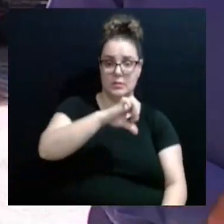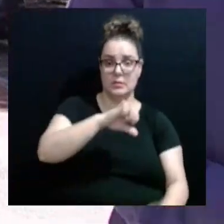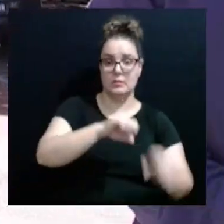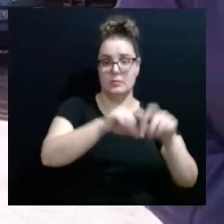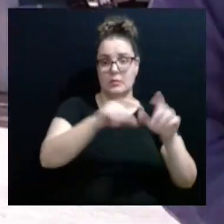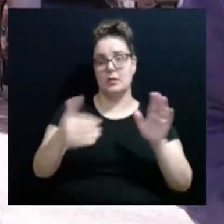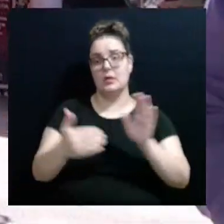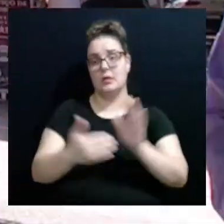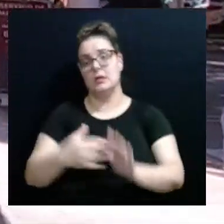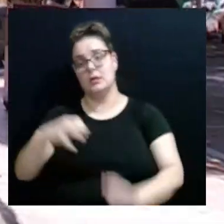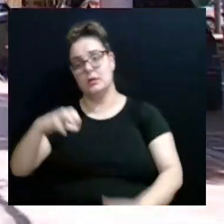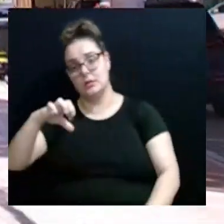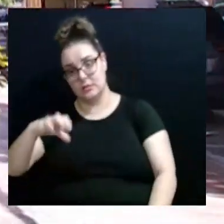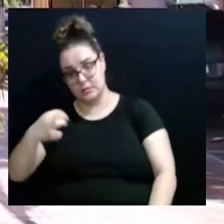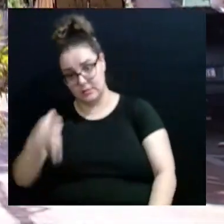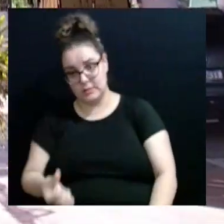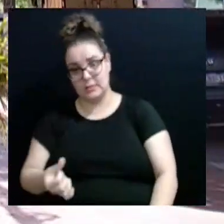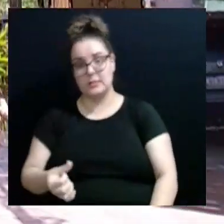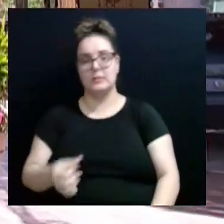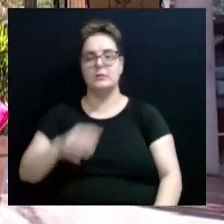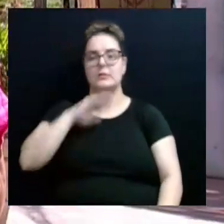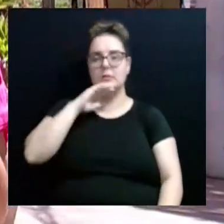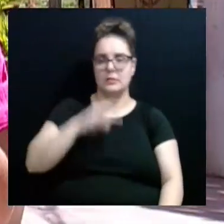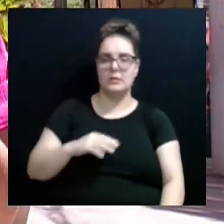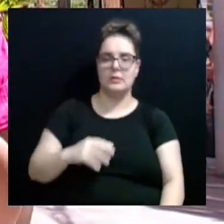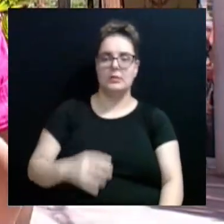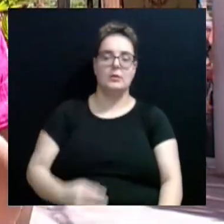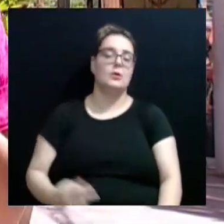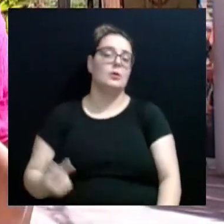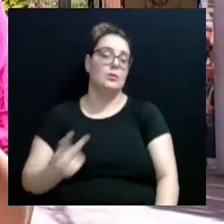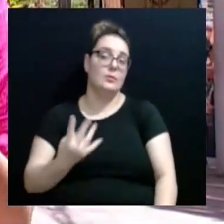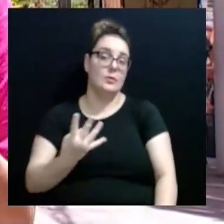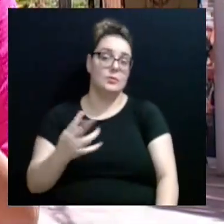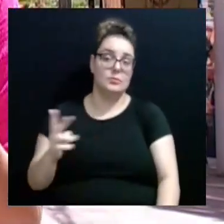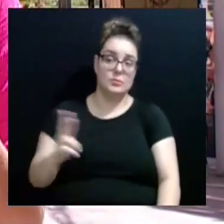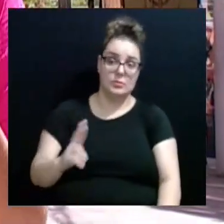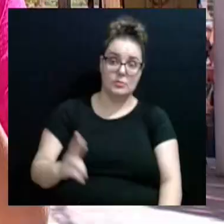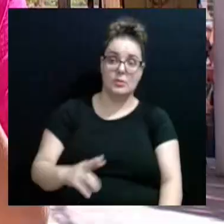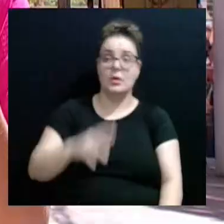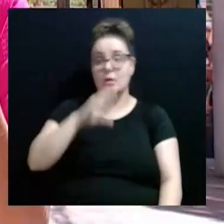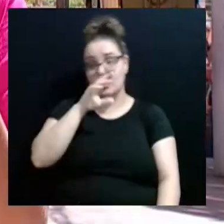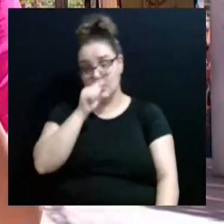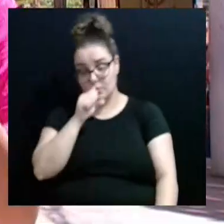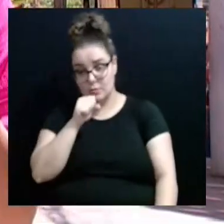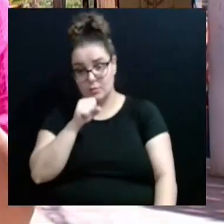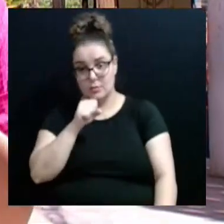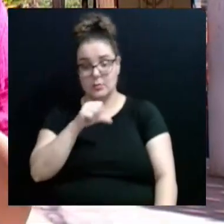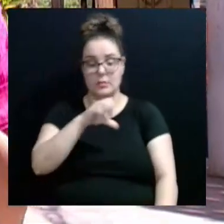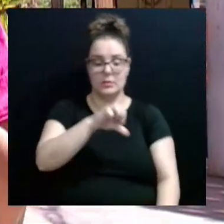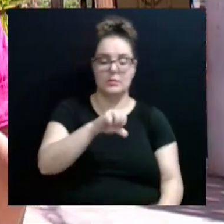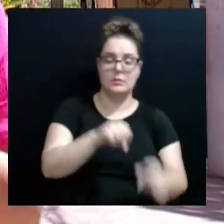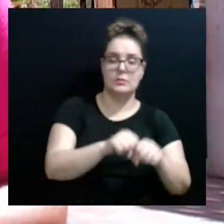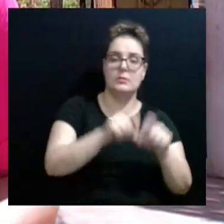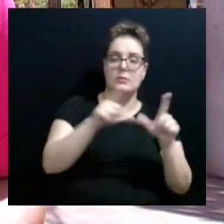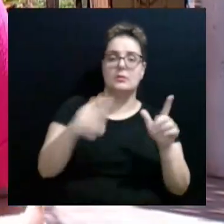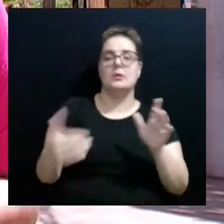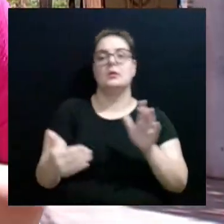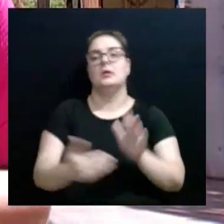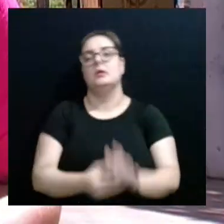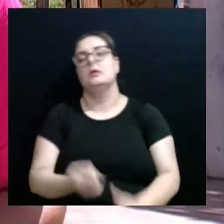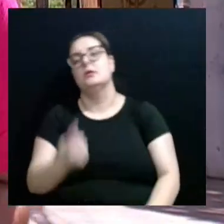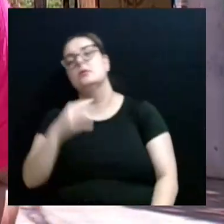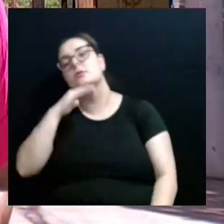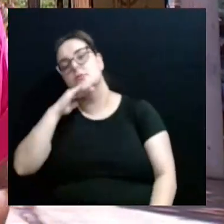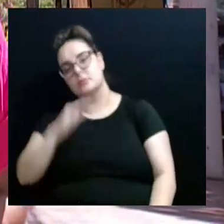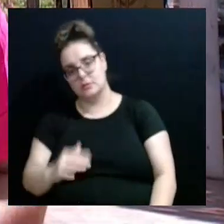tarde, às 18 horas, com um valor aí de R$4. E aos sábados, das 9 da manhã até 1 hora da tarde, no valor